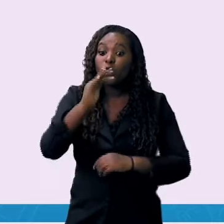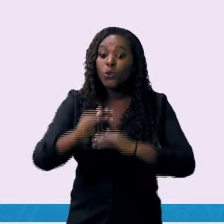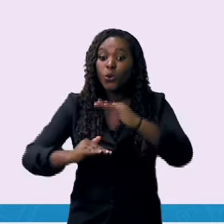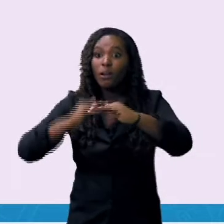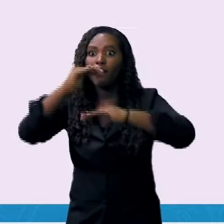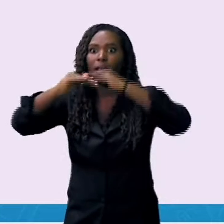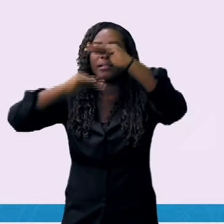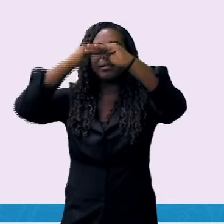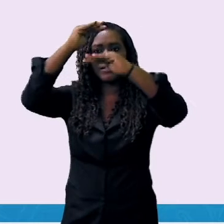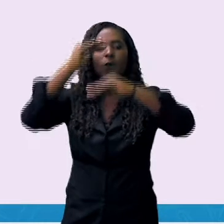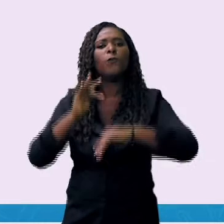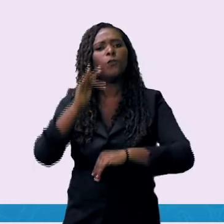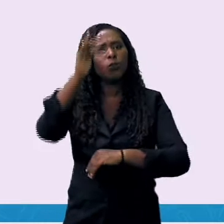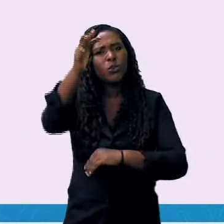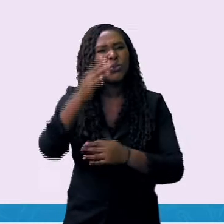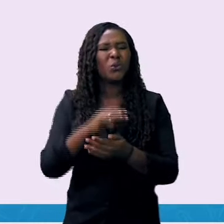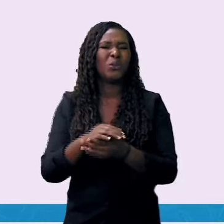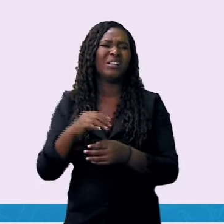relacionamento.